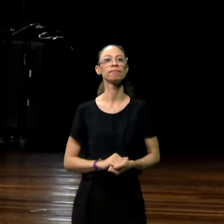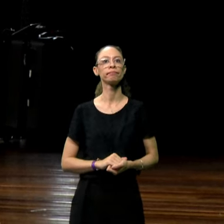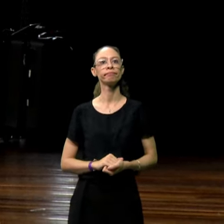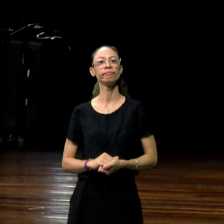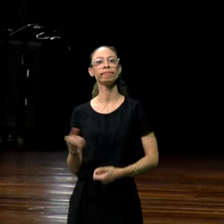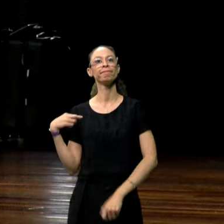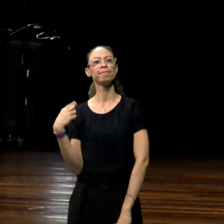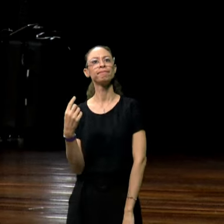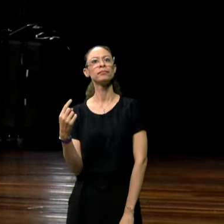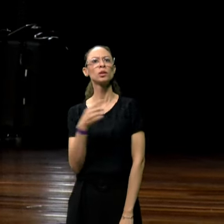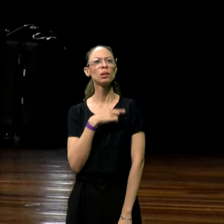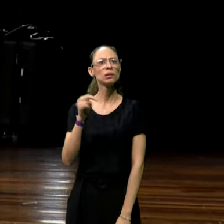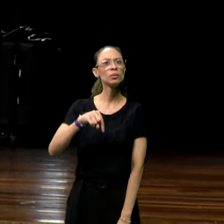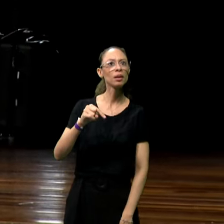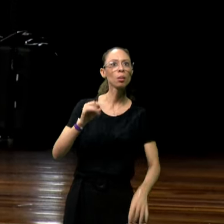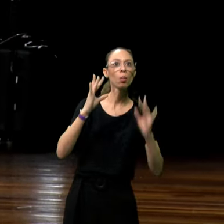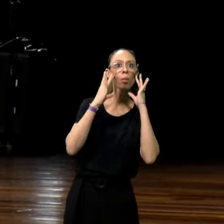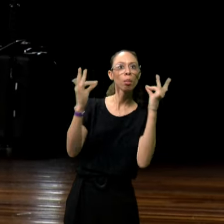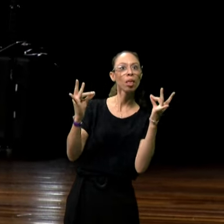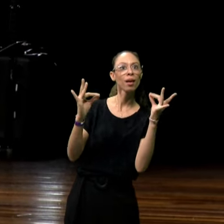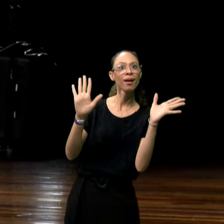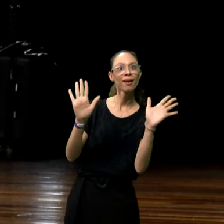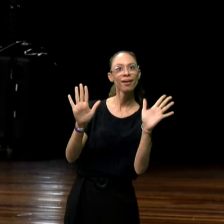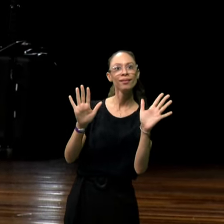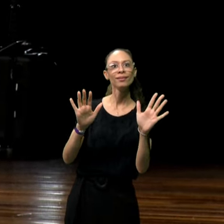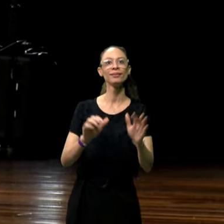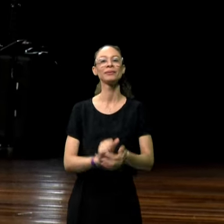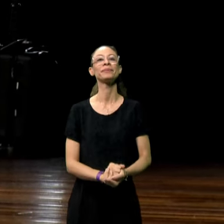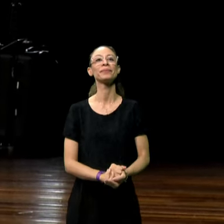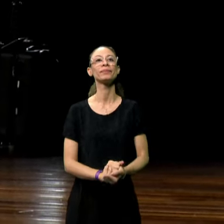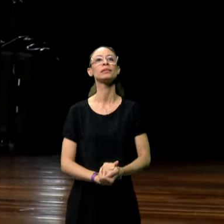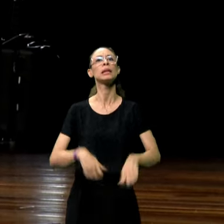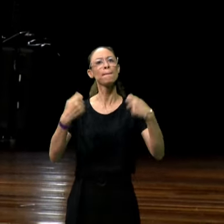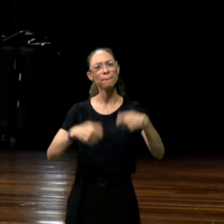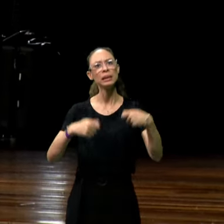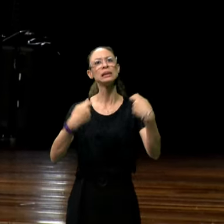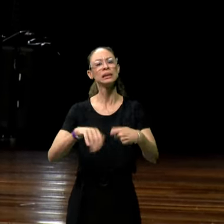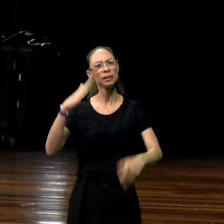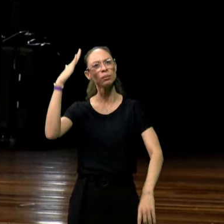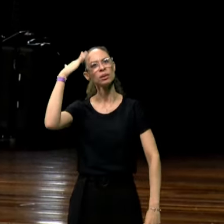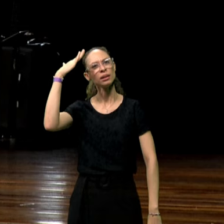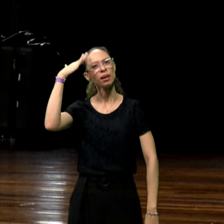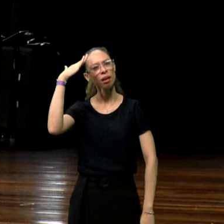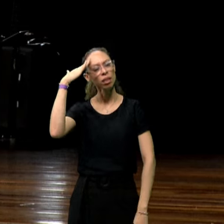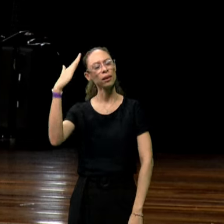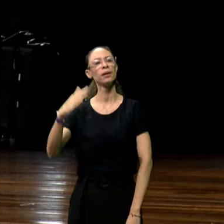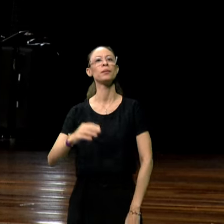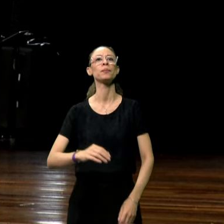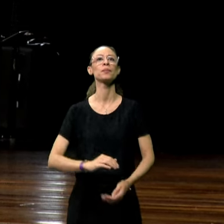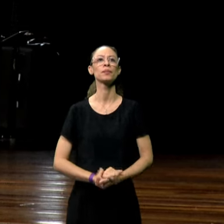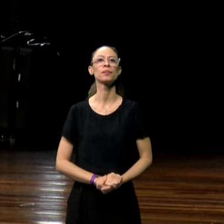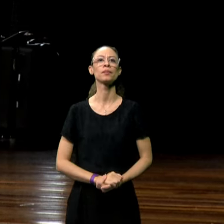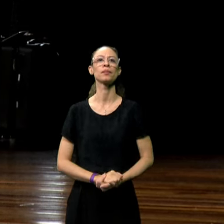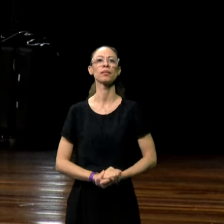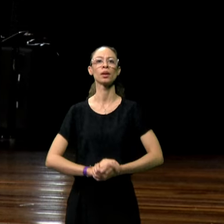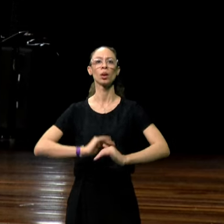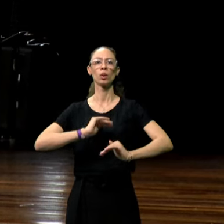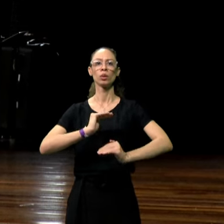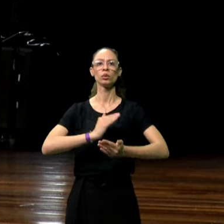Estamos aqui ou não? Nós precisamos entender esse princípio, assimilar esse